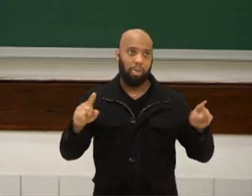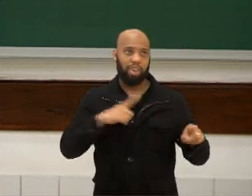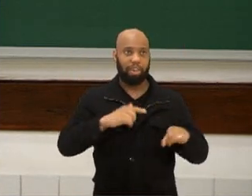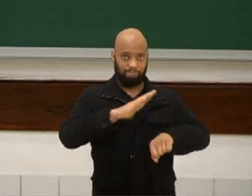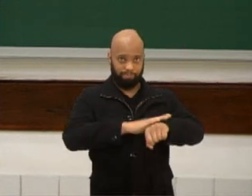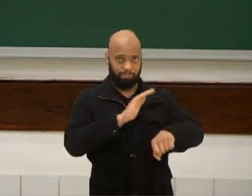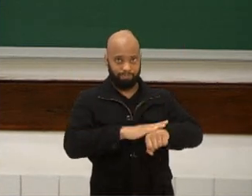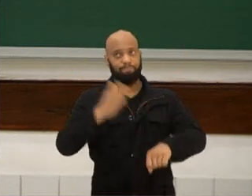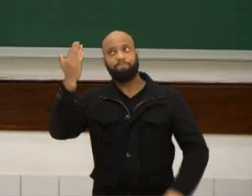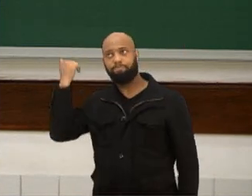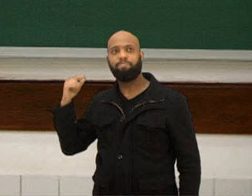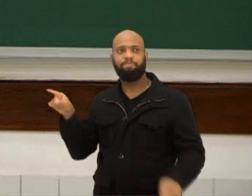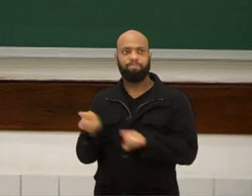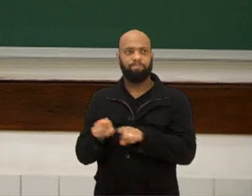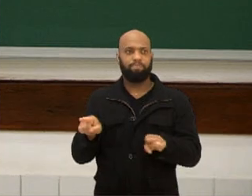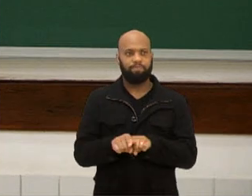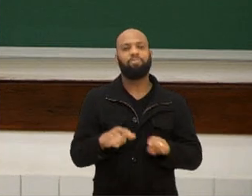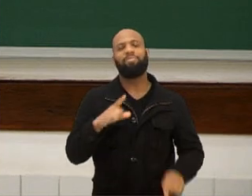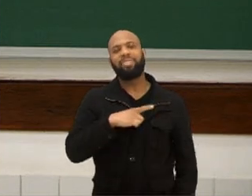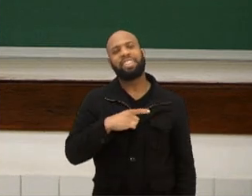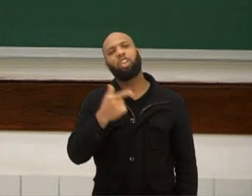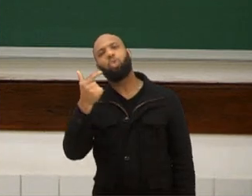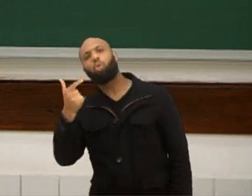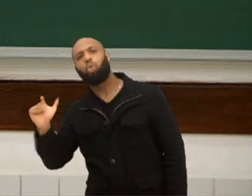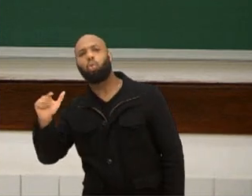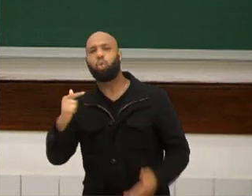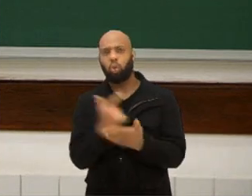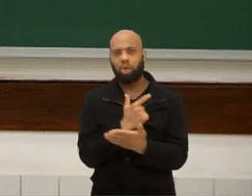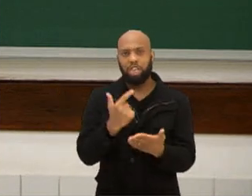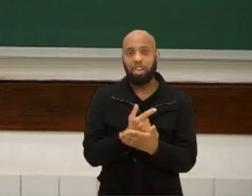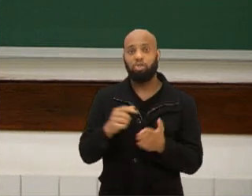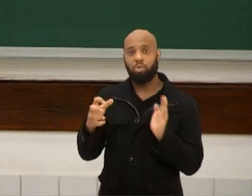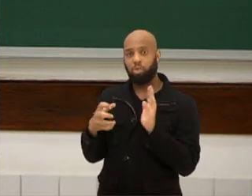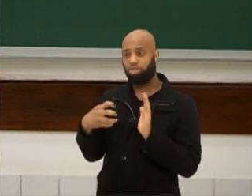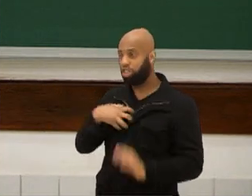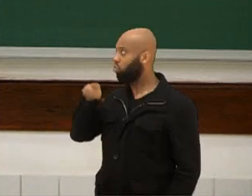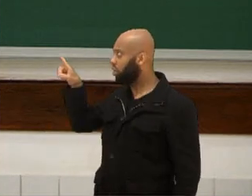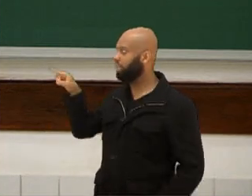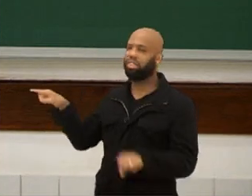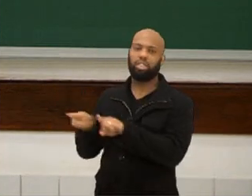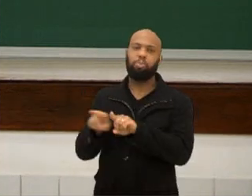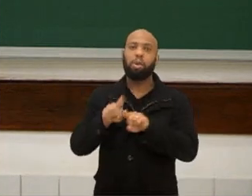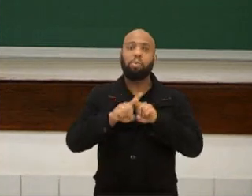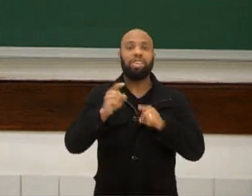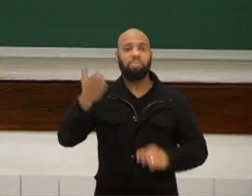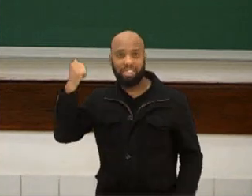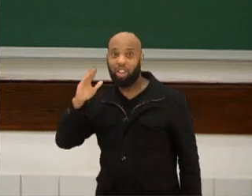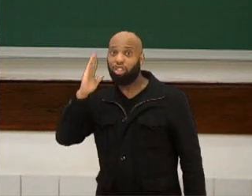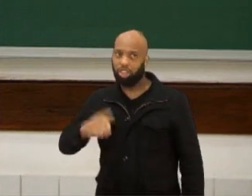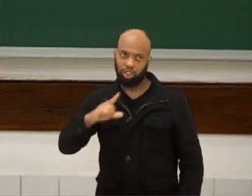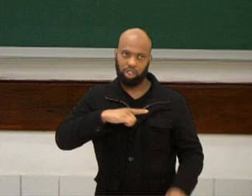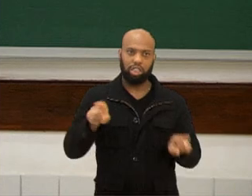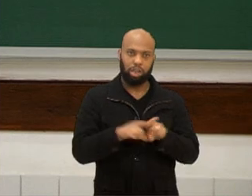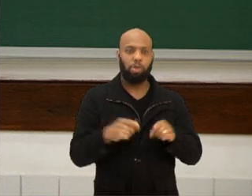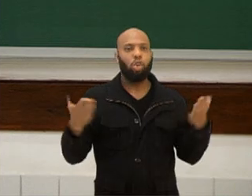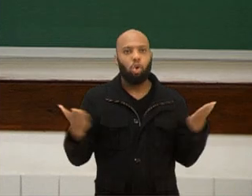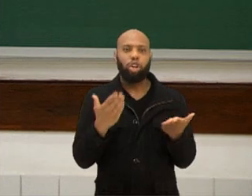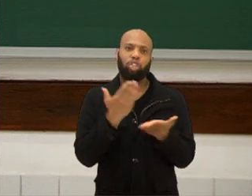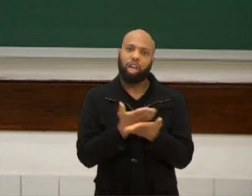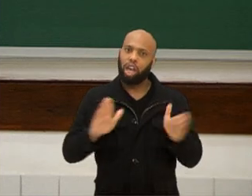de um tempo para cá apareceram muitos livros de fantasia, mas já existiam,